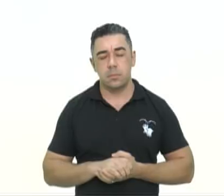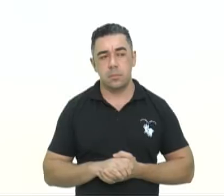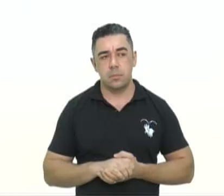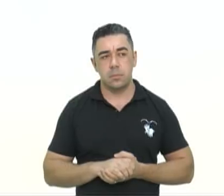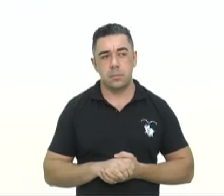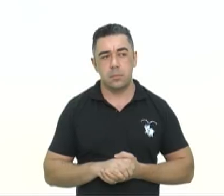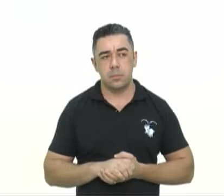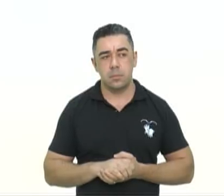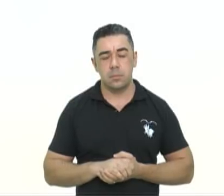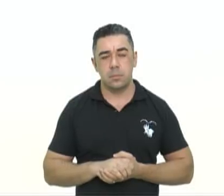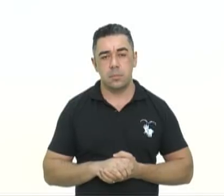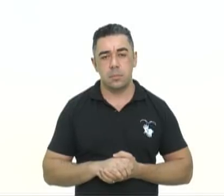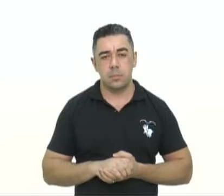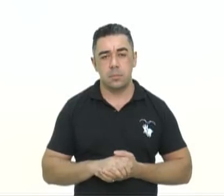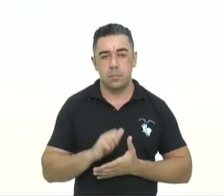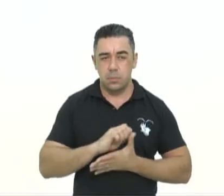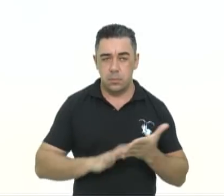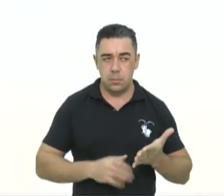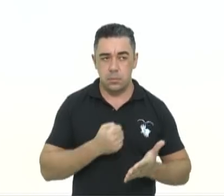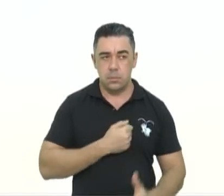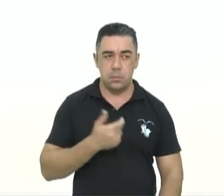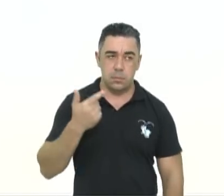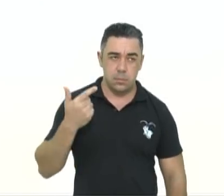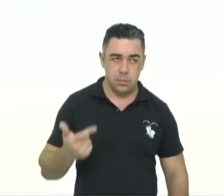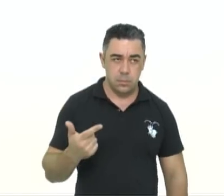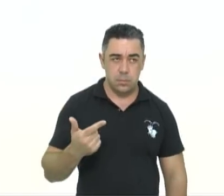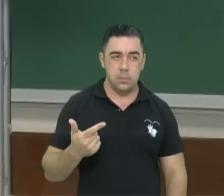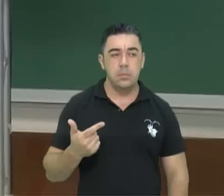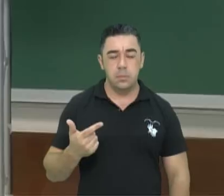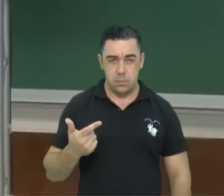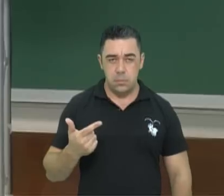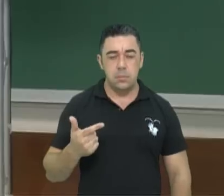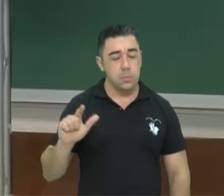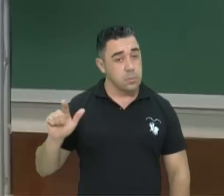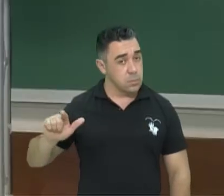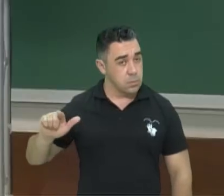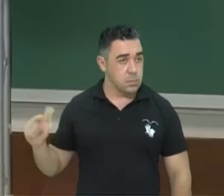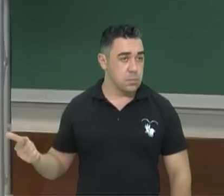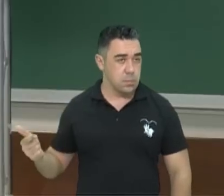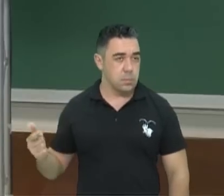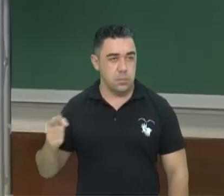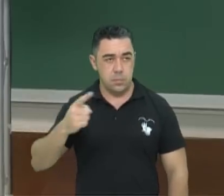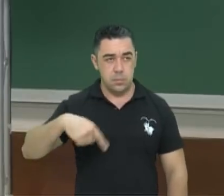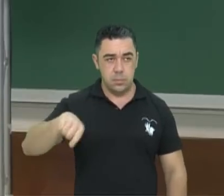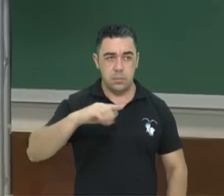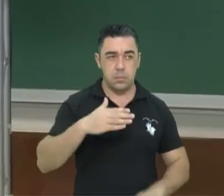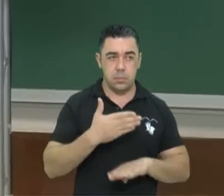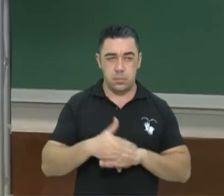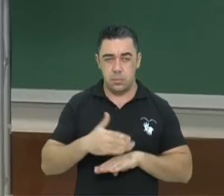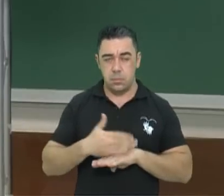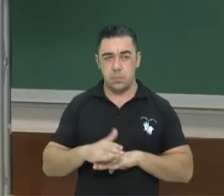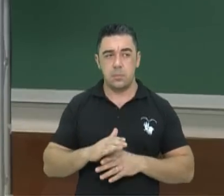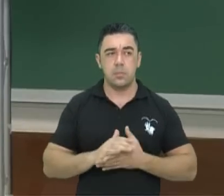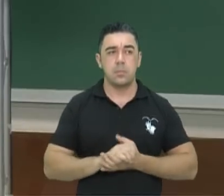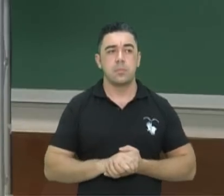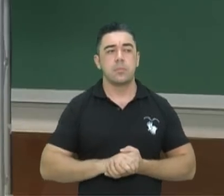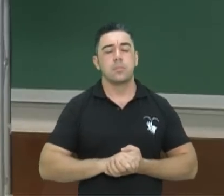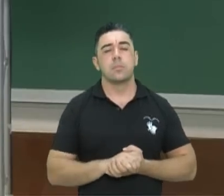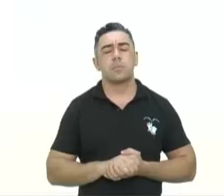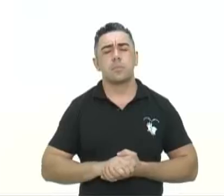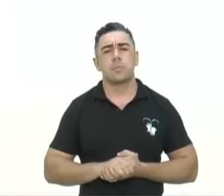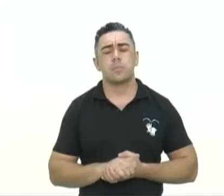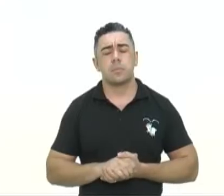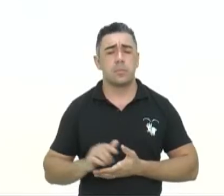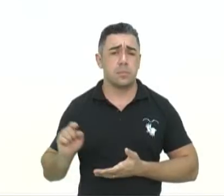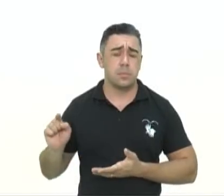anterior. Tá? Então, agora a gente vai ver um outro exercício para a gente praticar um pouco mais.